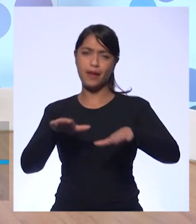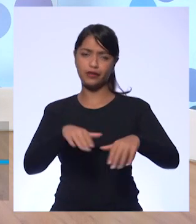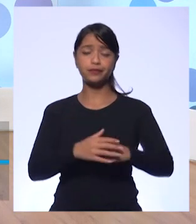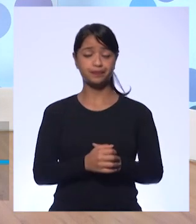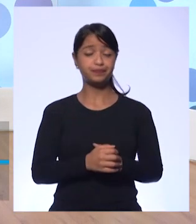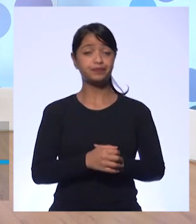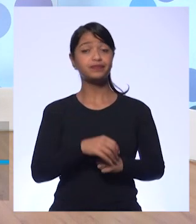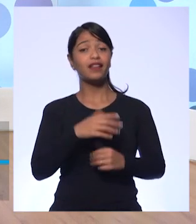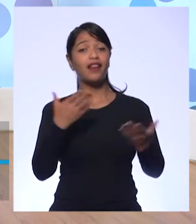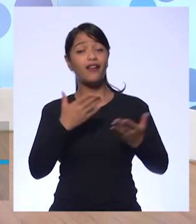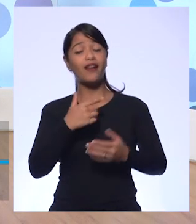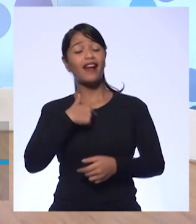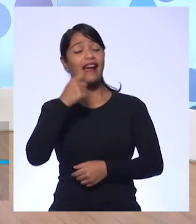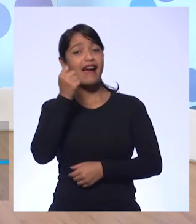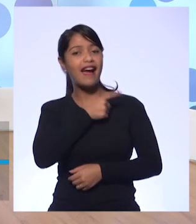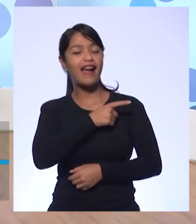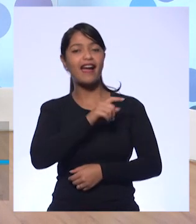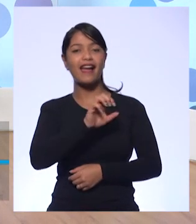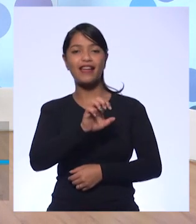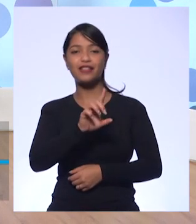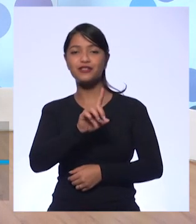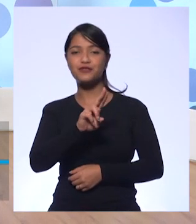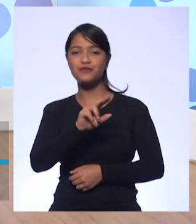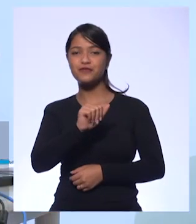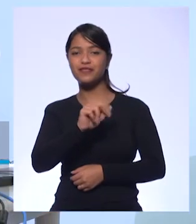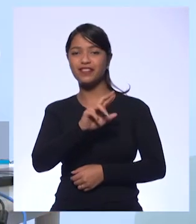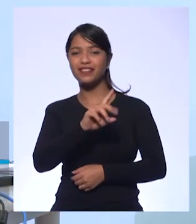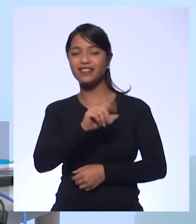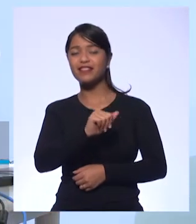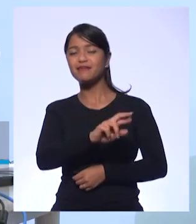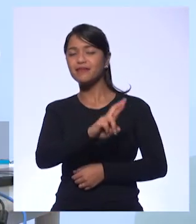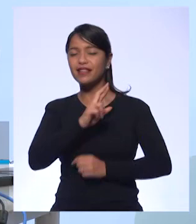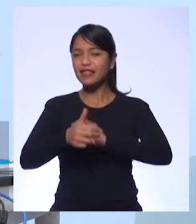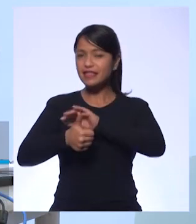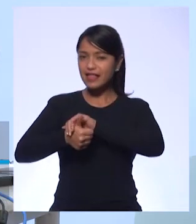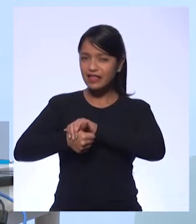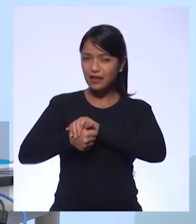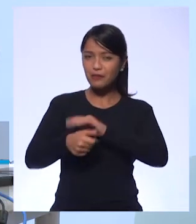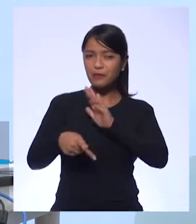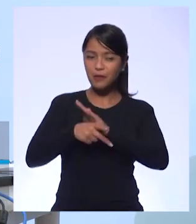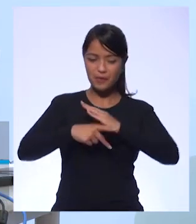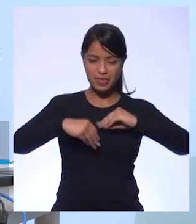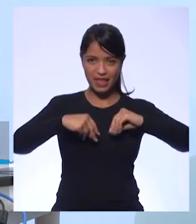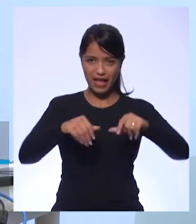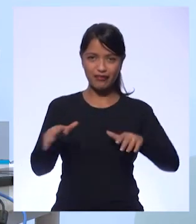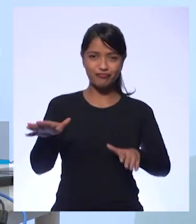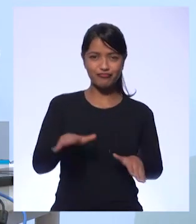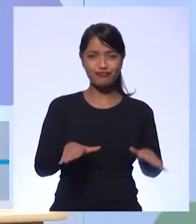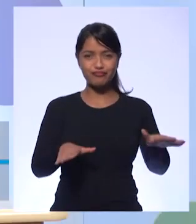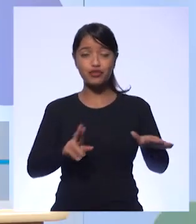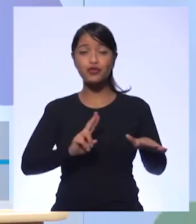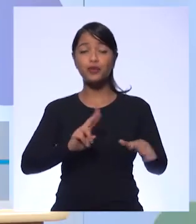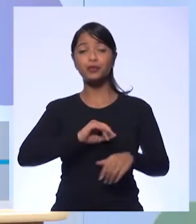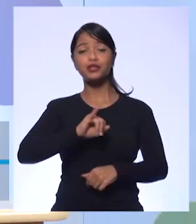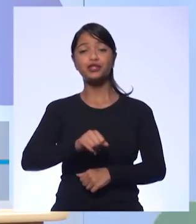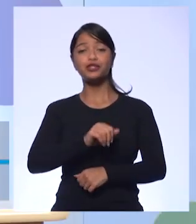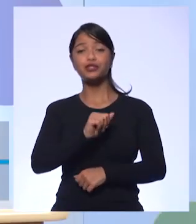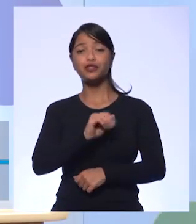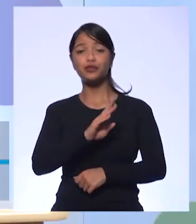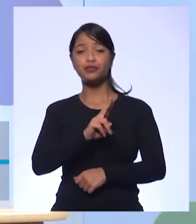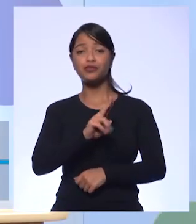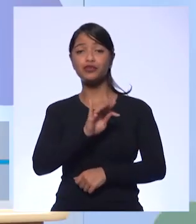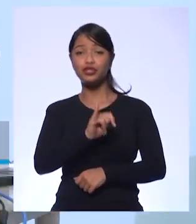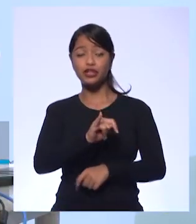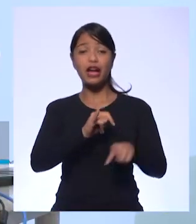mordem cachorros. Ela deve ter uma e já deve ter mordido. Sim, né? O professor Não, comentou que é onívoras, né, Mônica? são onívoras.